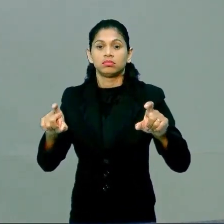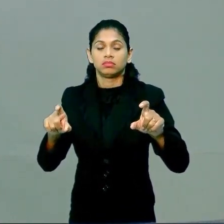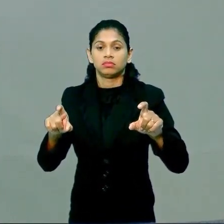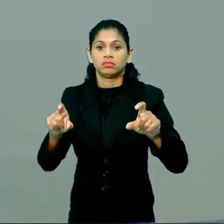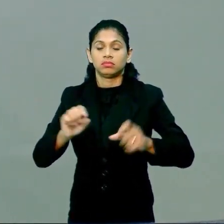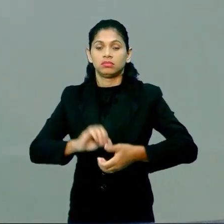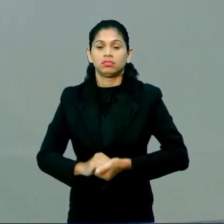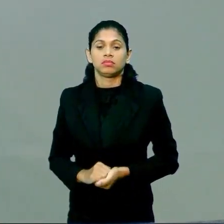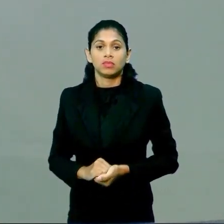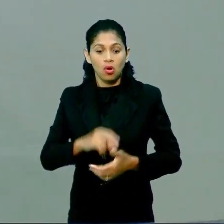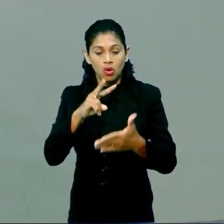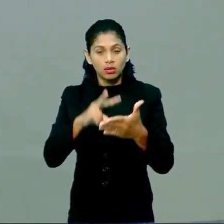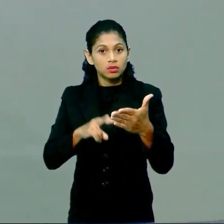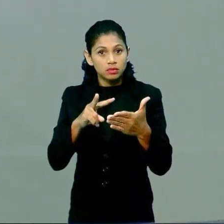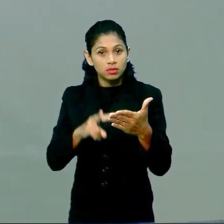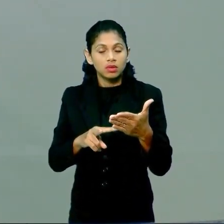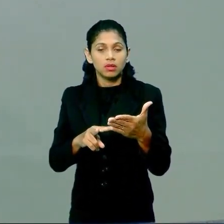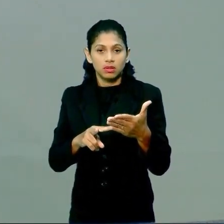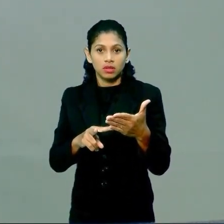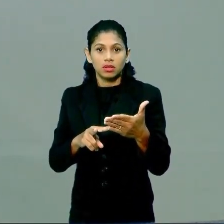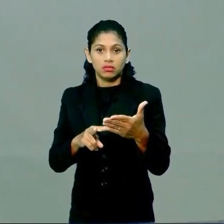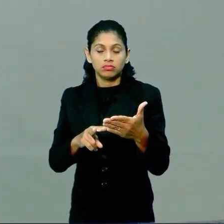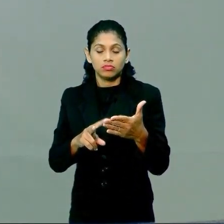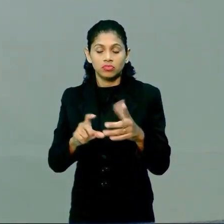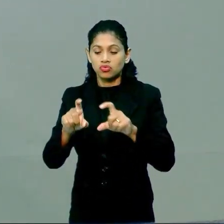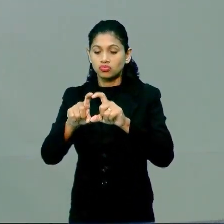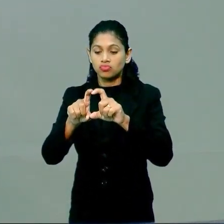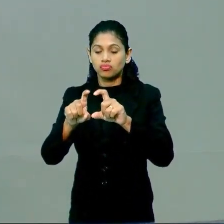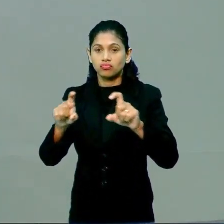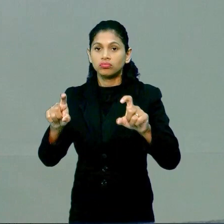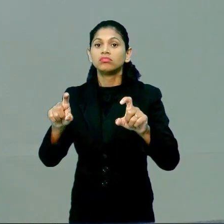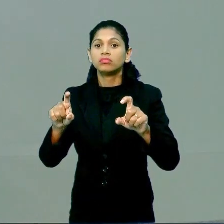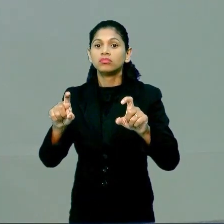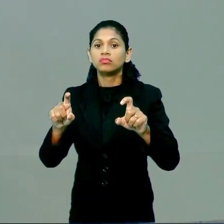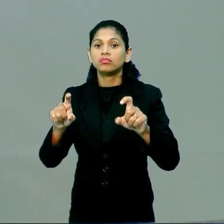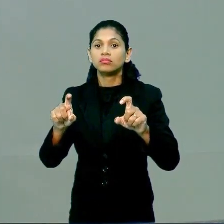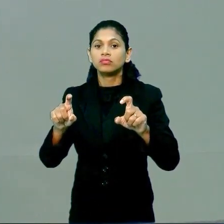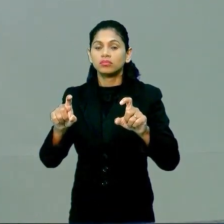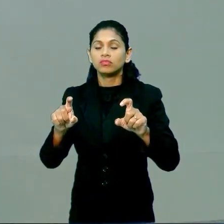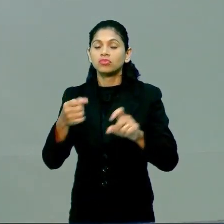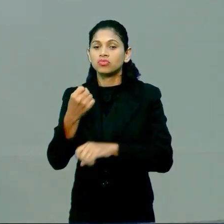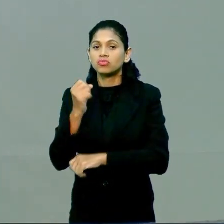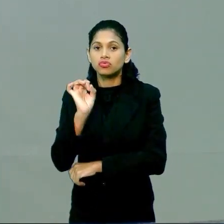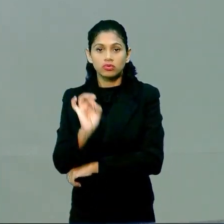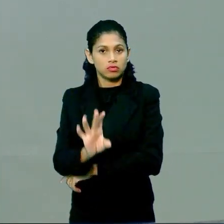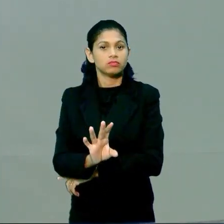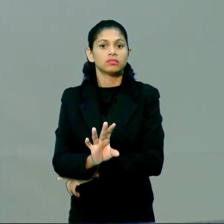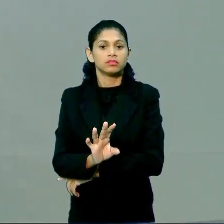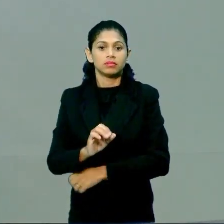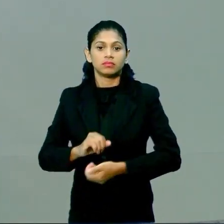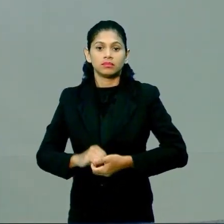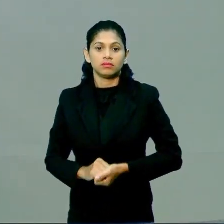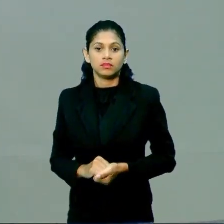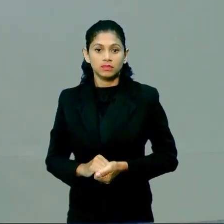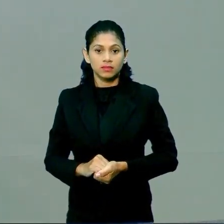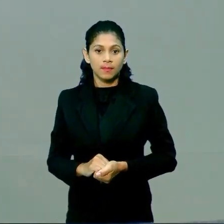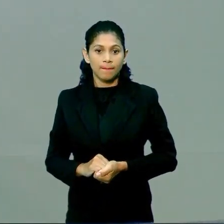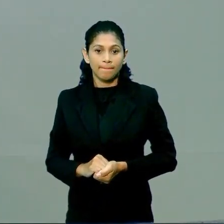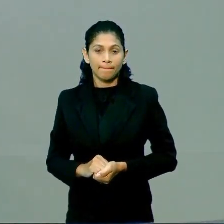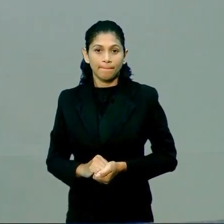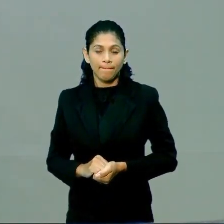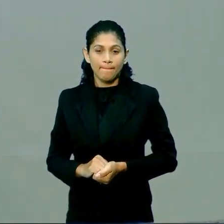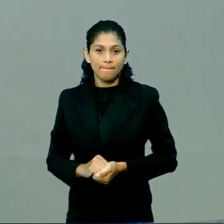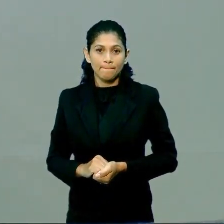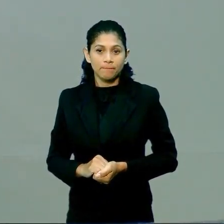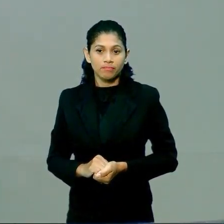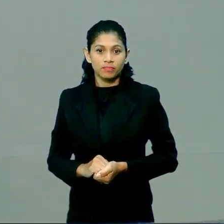um pedaço maior claro né mas sempre tentando relacionar as partes tá galera Então não é porque você não sabe o que o que o